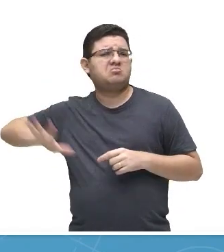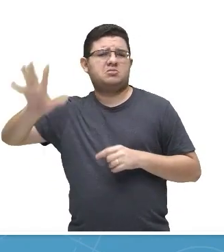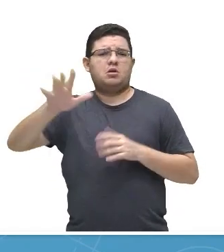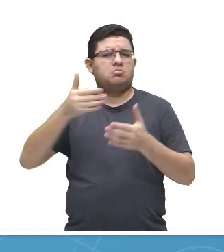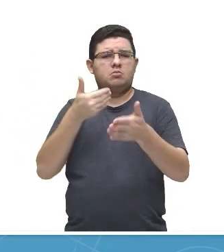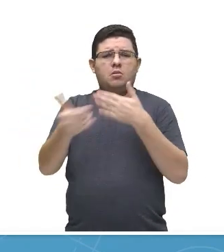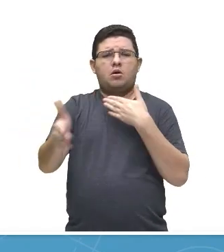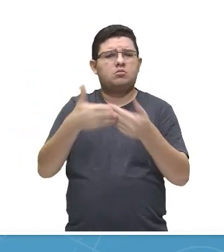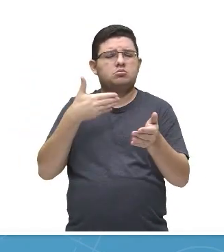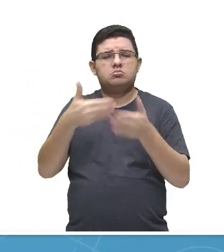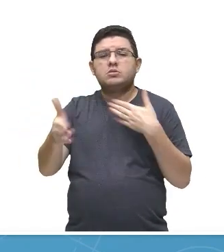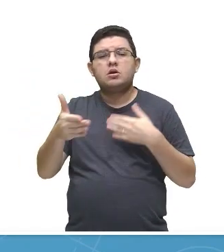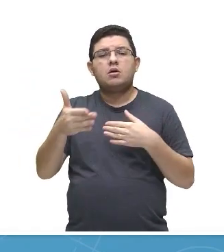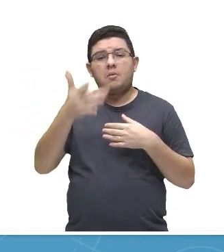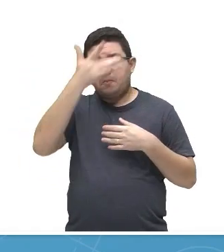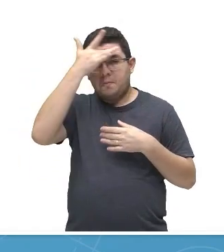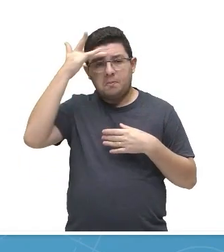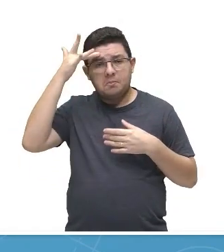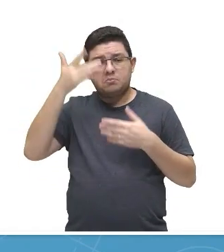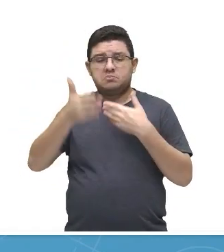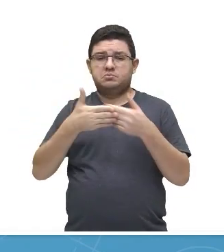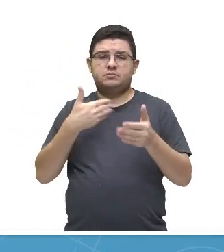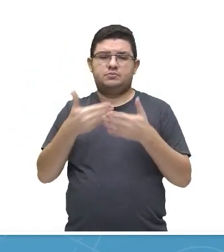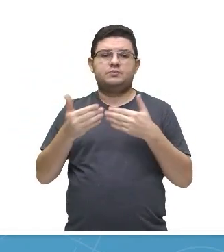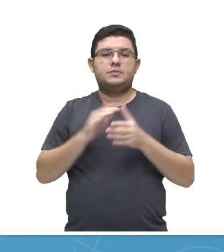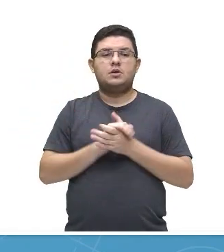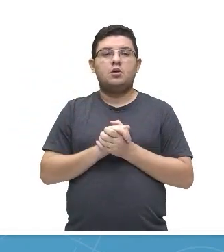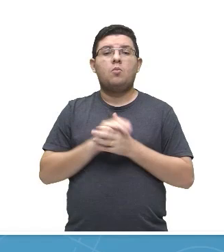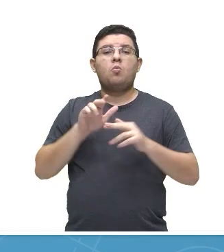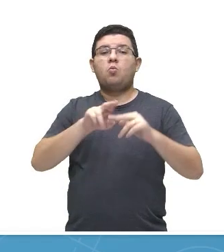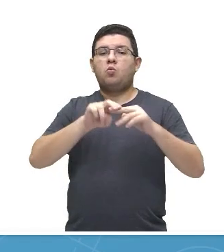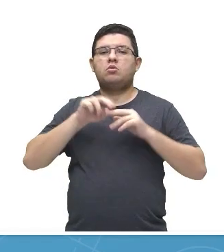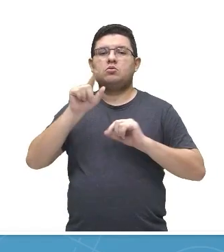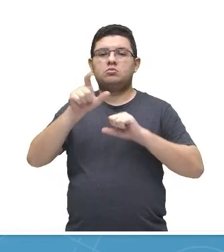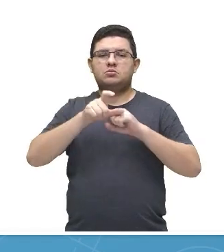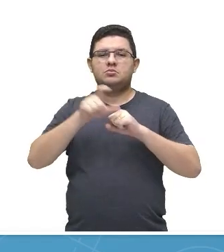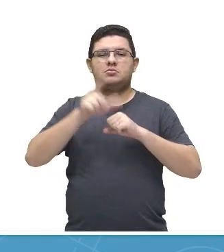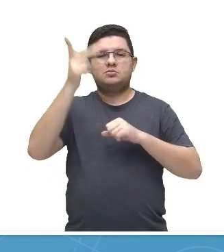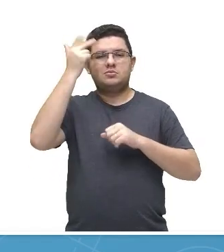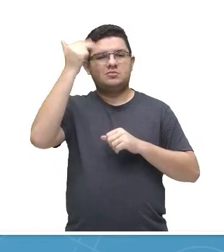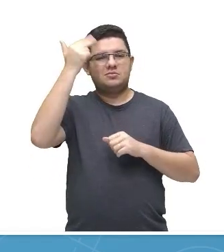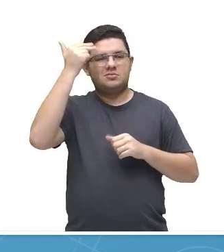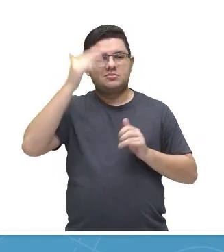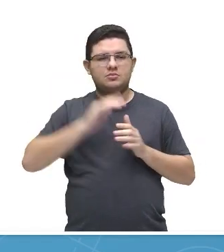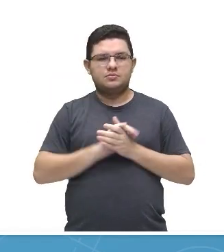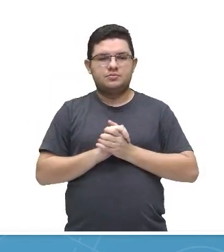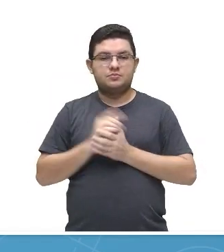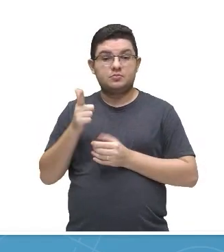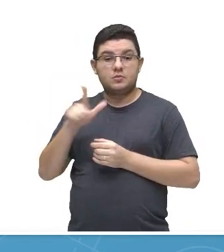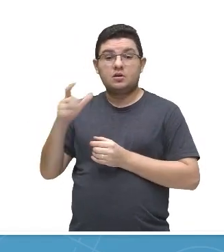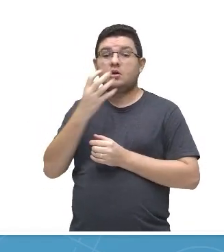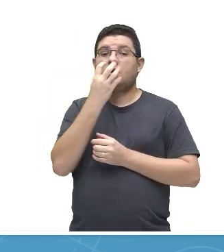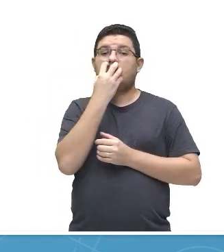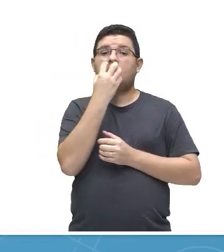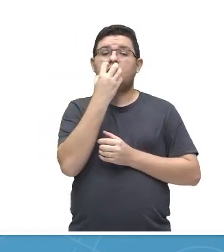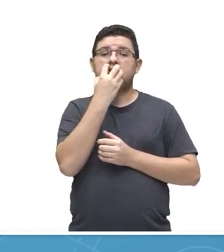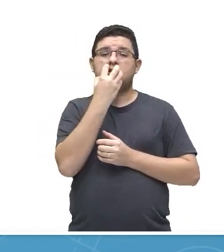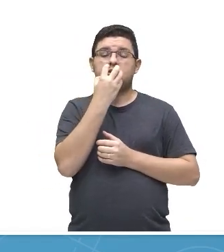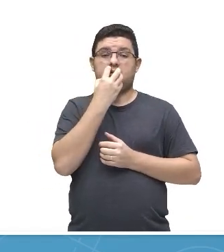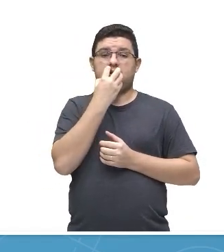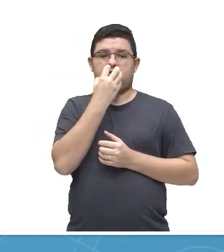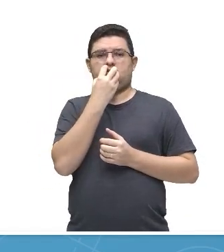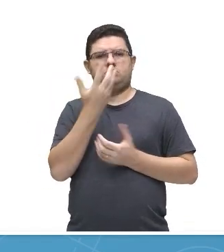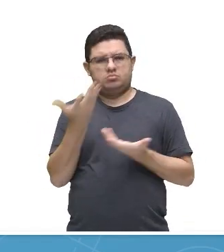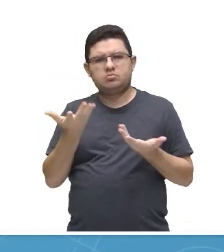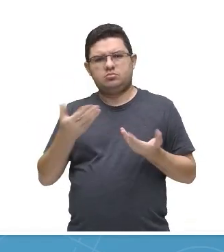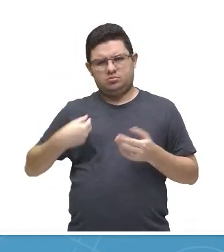especificando. Então, esse é um substantivo comum. Cachorro. Cachorro é um ser e é